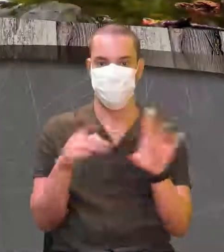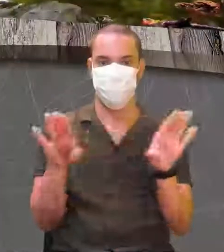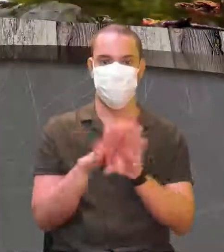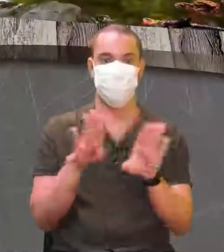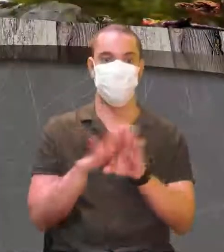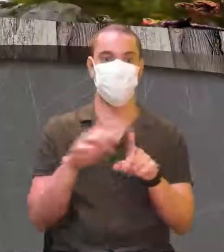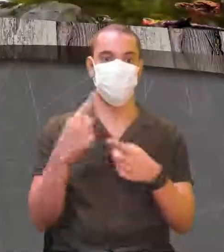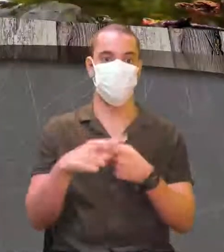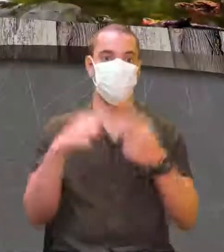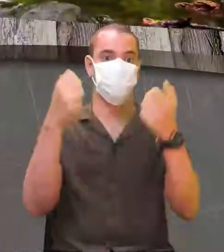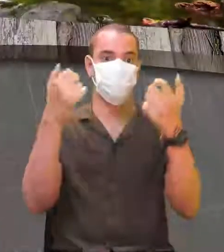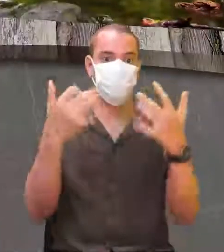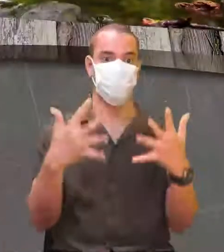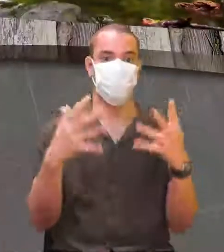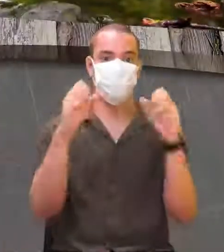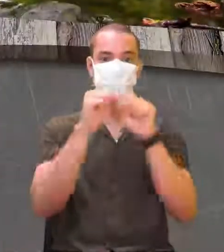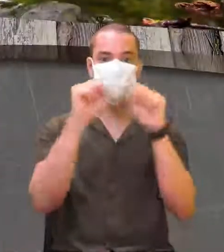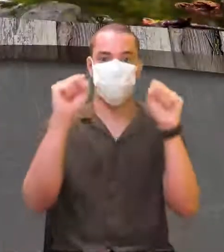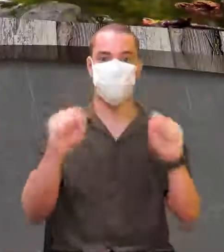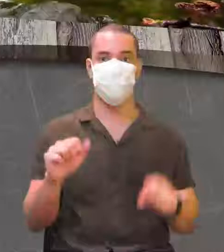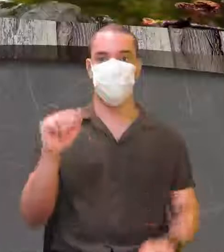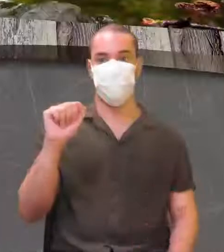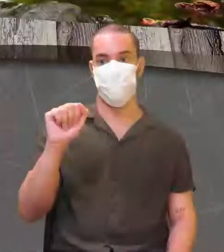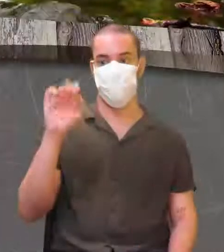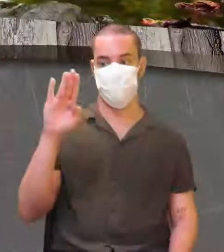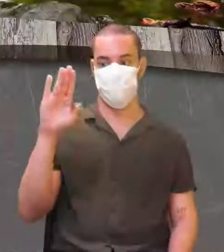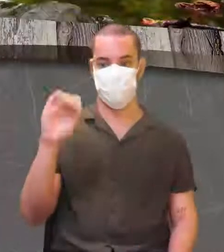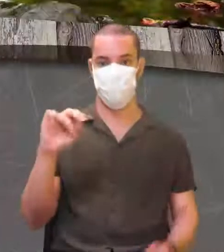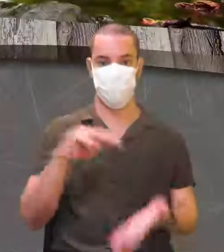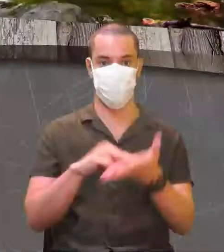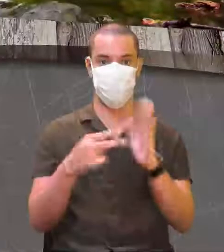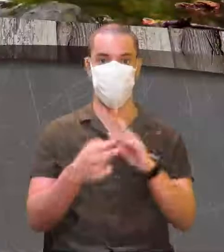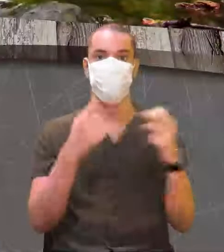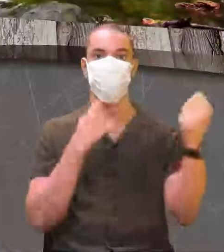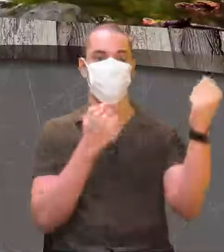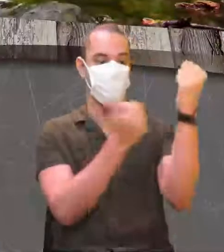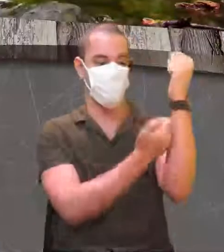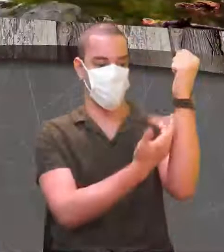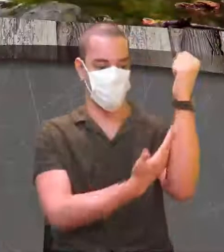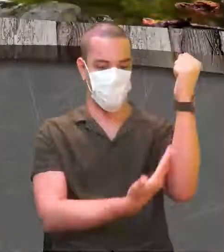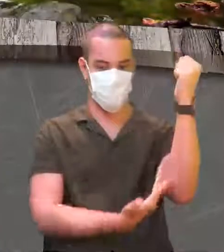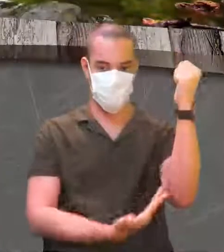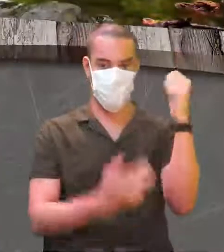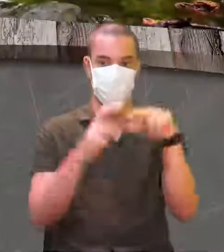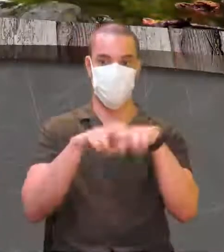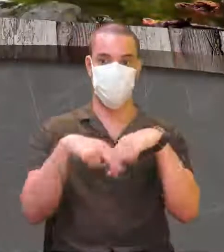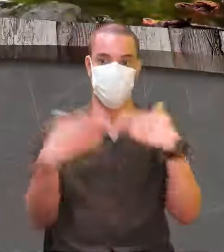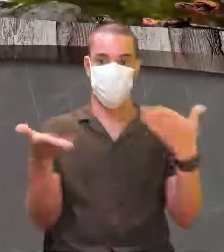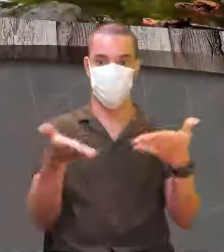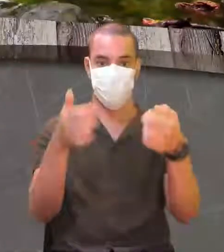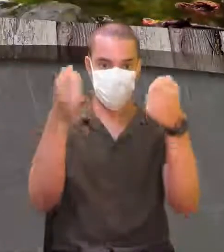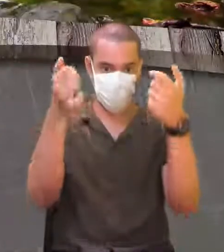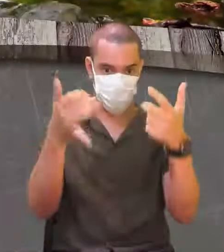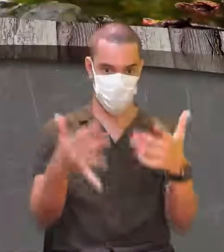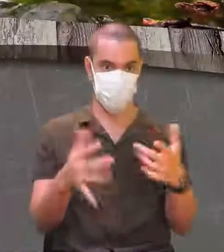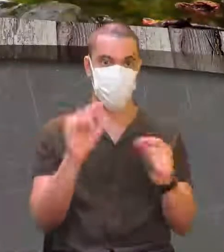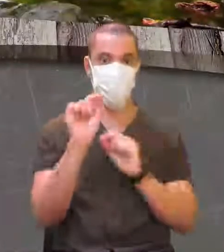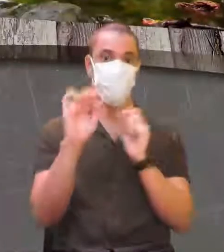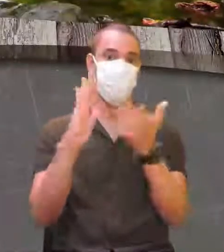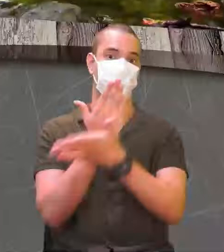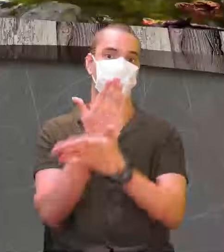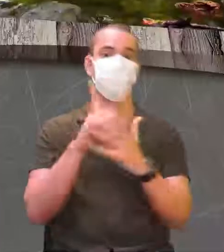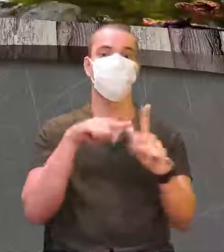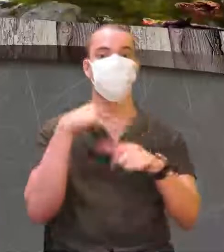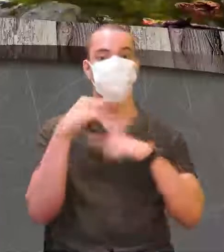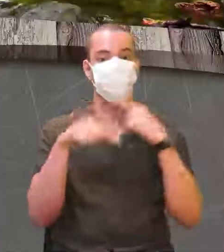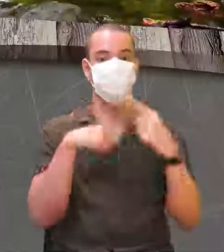falando de quê, prof? Sistema ABO, sistema sanguíneo, né? Exatamente. Então, hoje a gente vai tirar para vocês aí algumas dúvidas